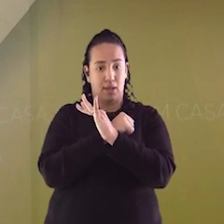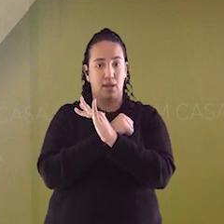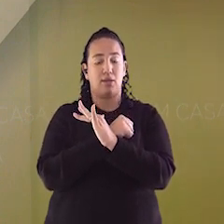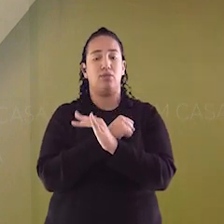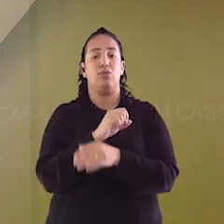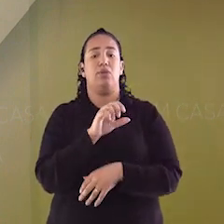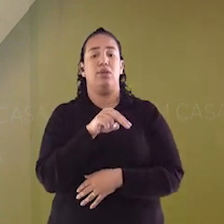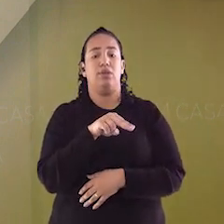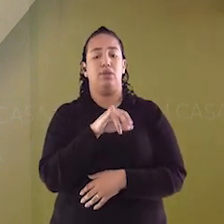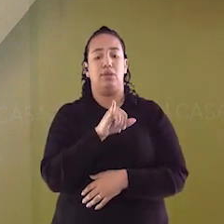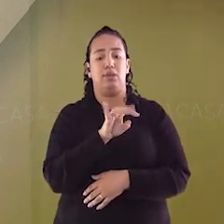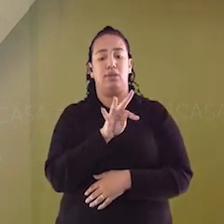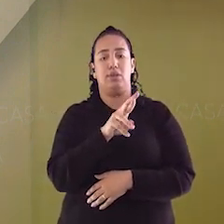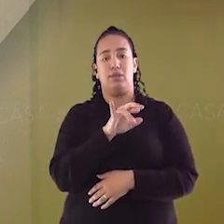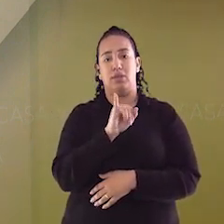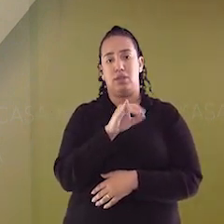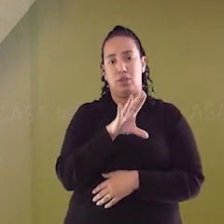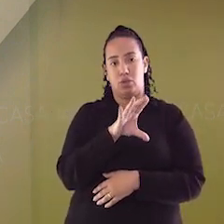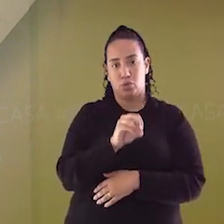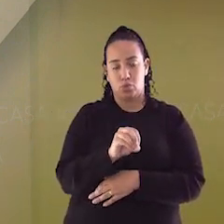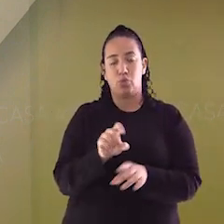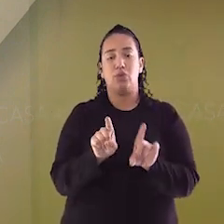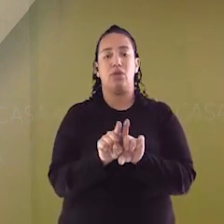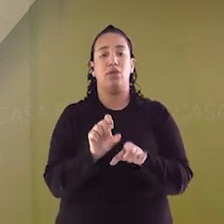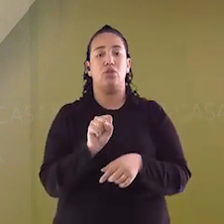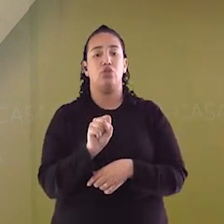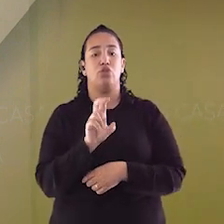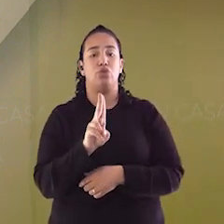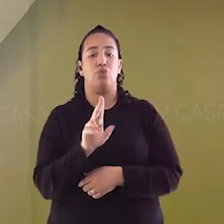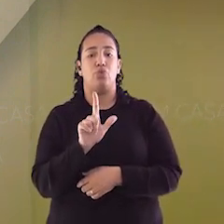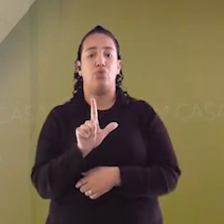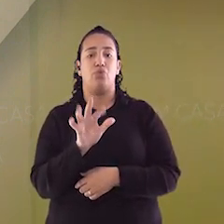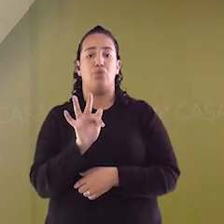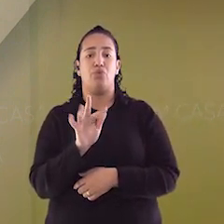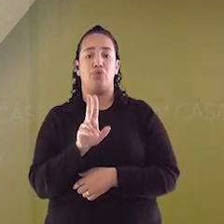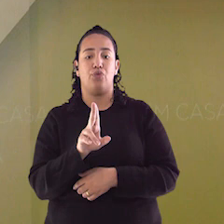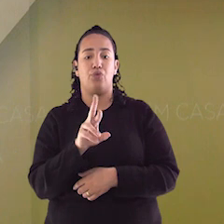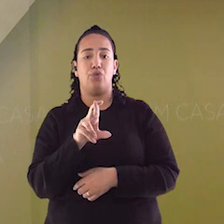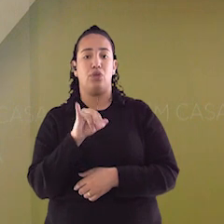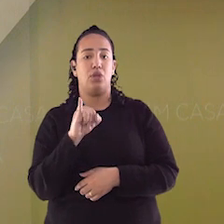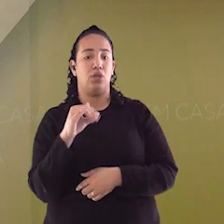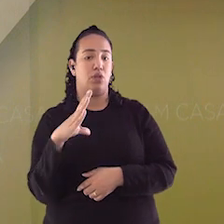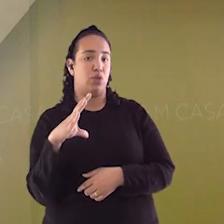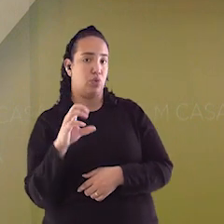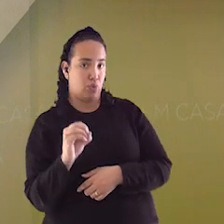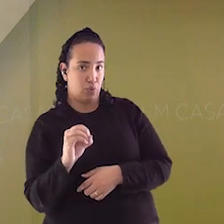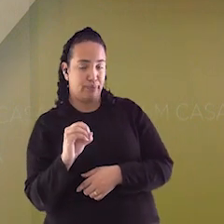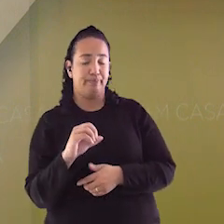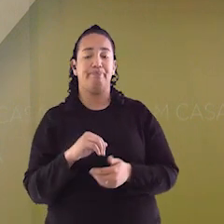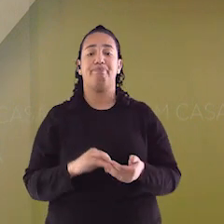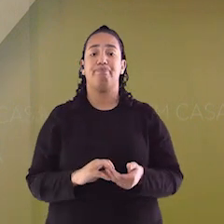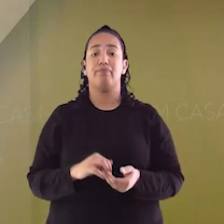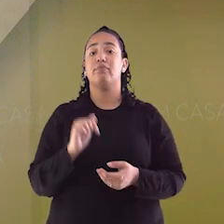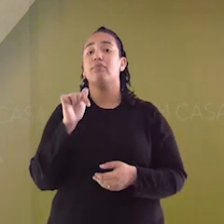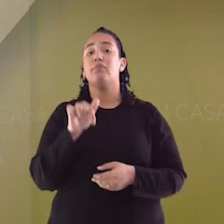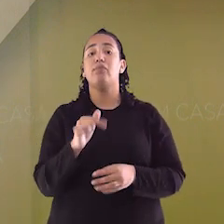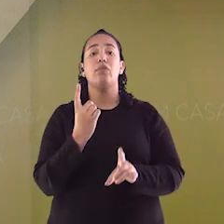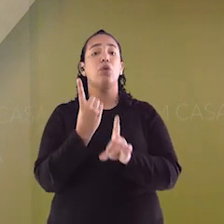ácido nítrico e o ácido sulfúrico, ok? Esse fenômeno é muito comum nos centros urbanos